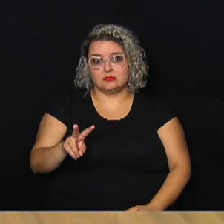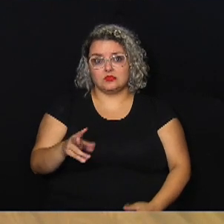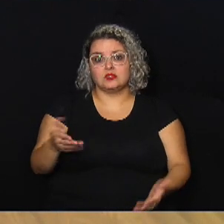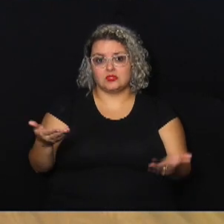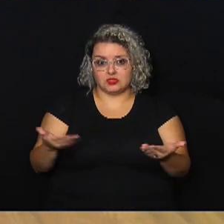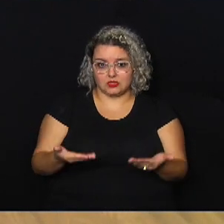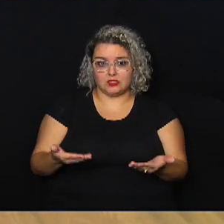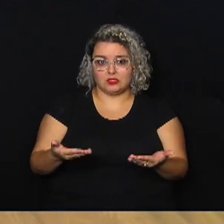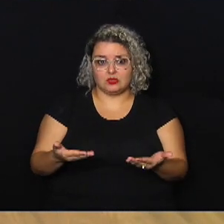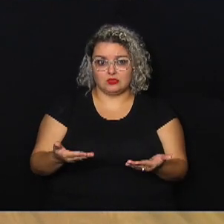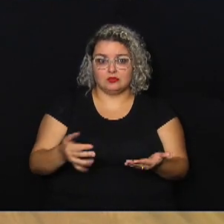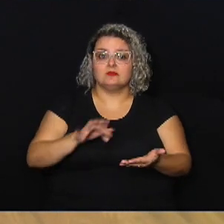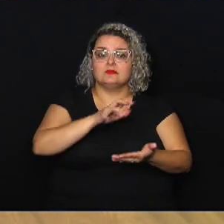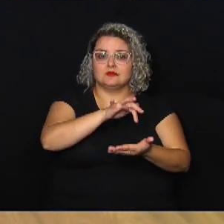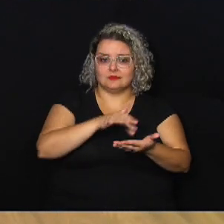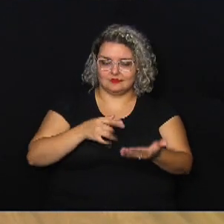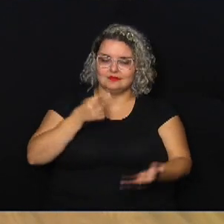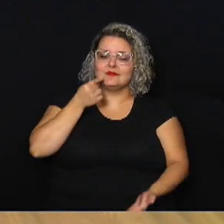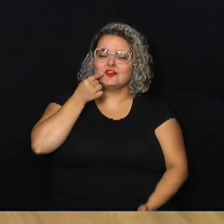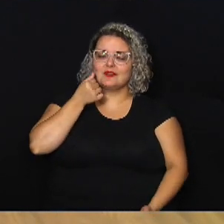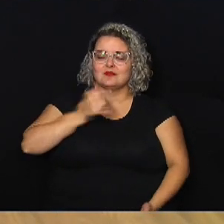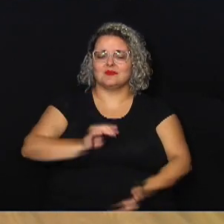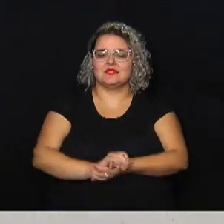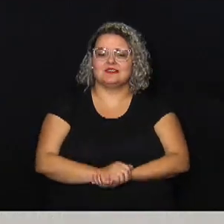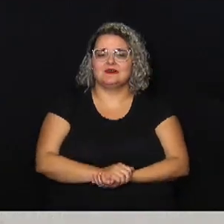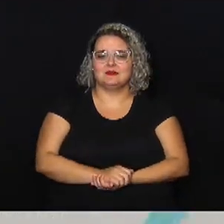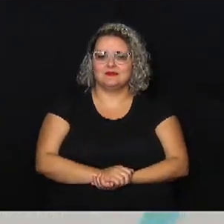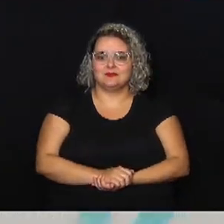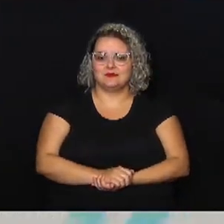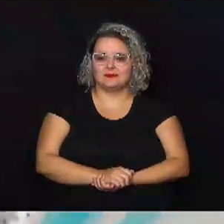de agora no nosso quadro Na Ponta do Lápis.